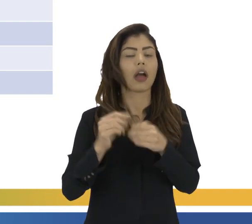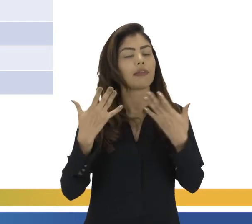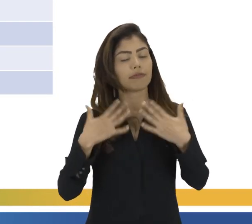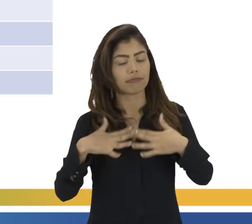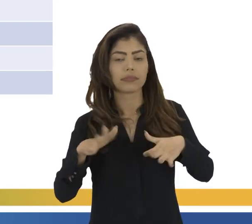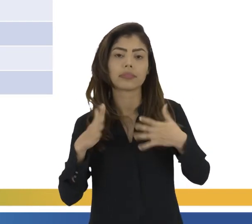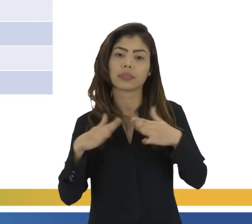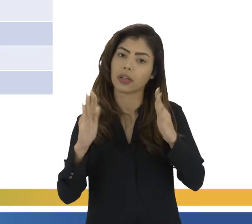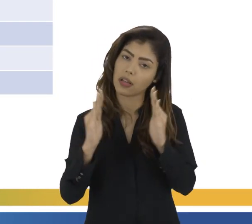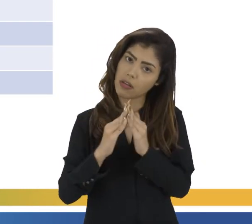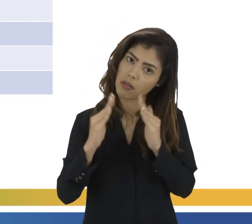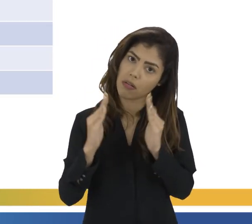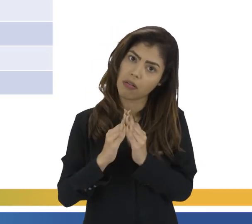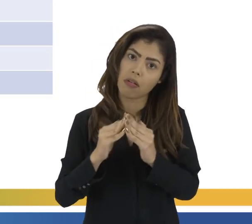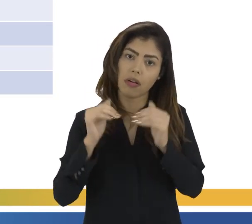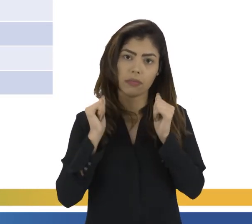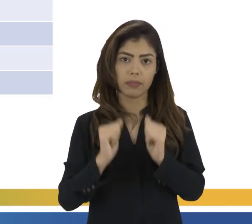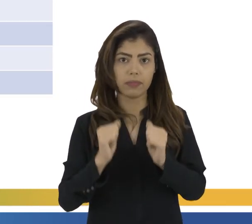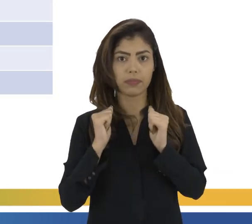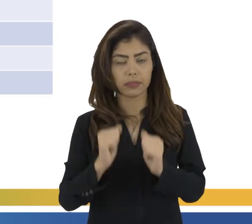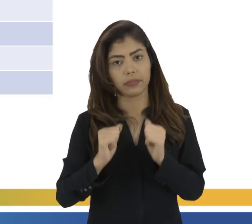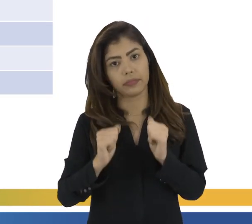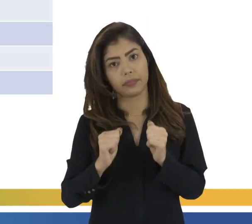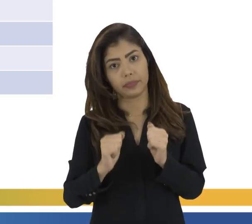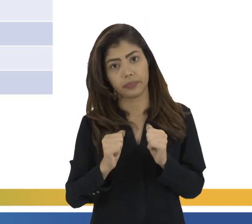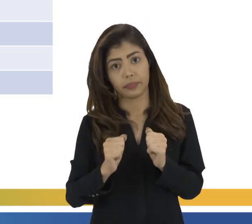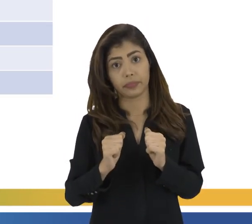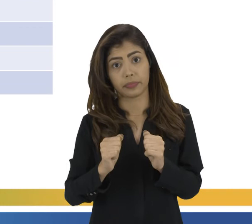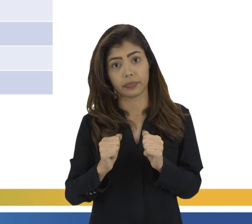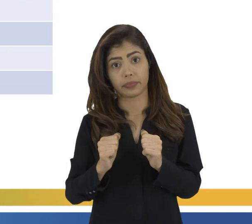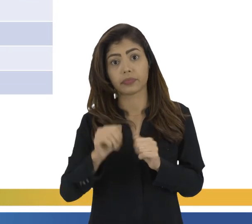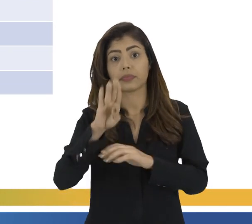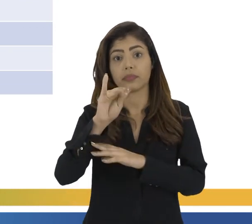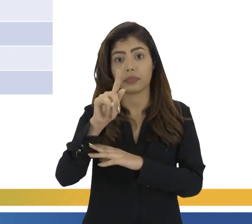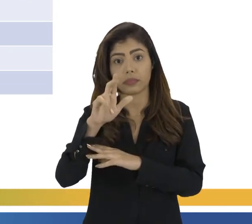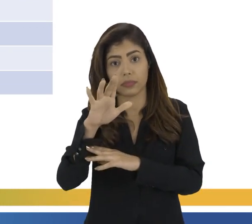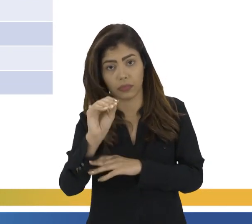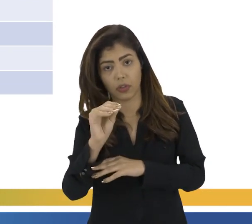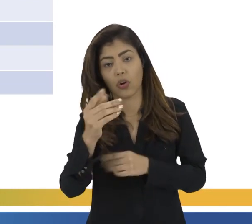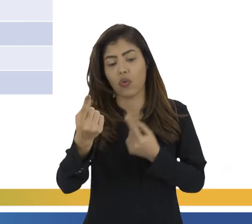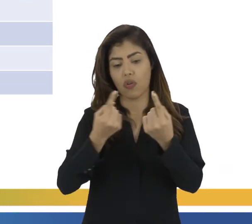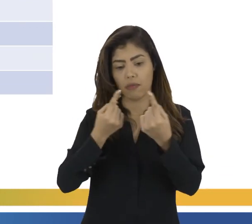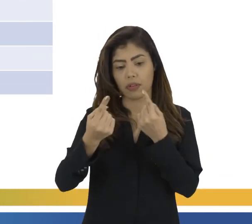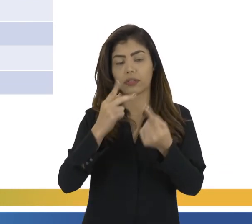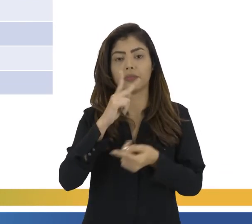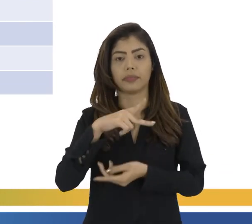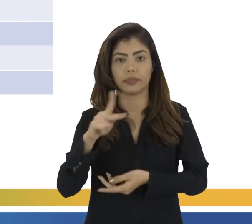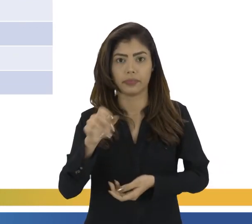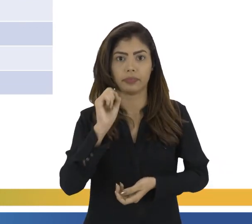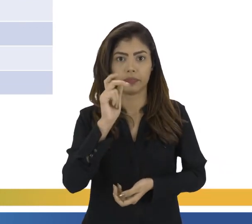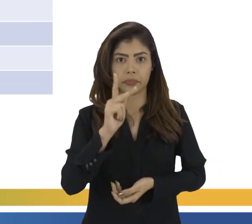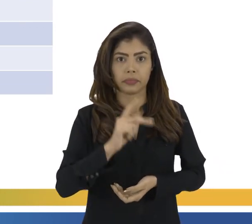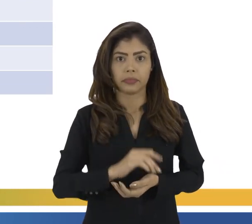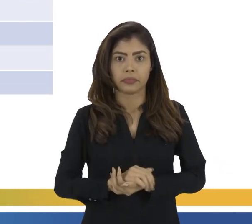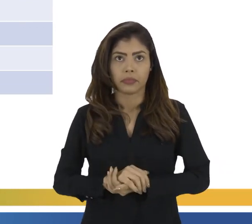Tranquilamente. Em casa pode também consultar bibliografias ou conversar com o seu professor,